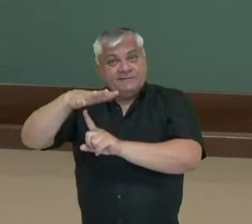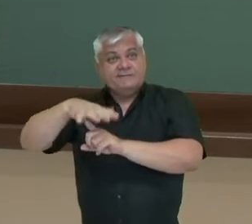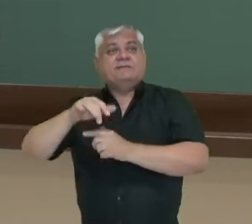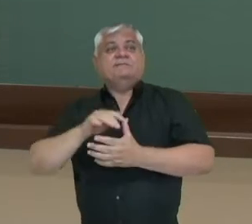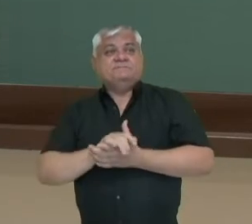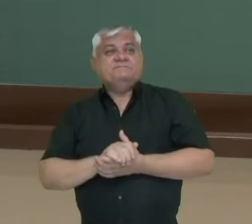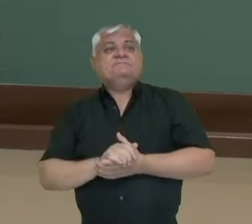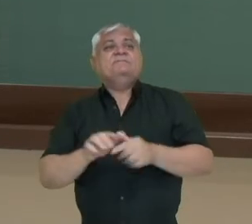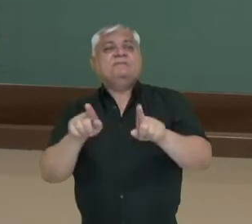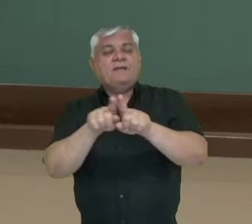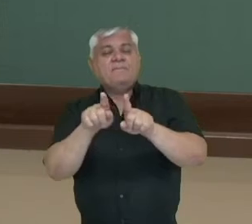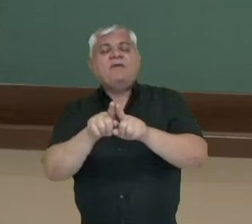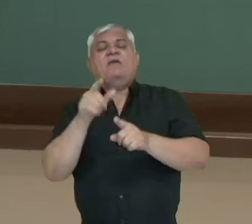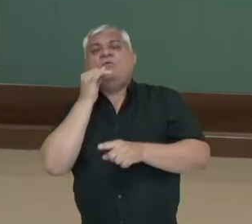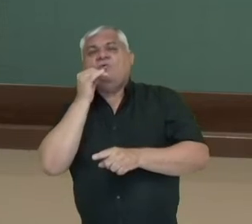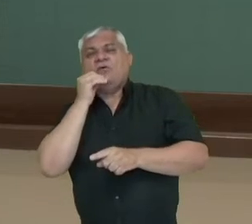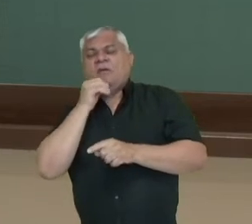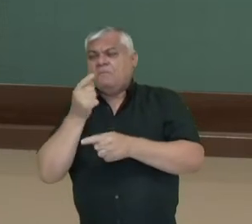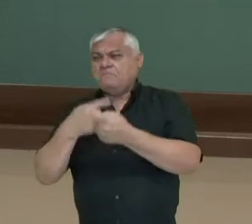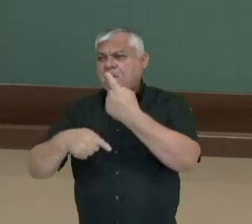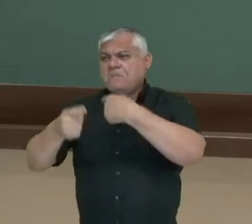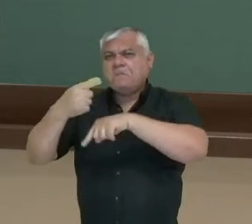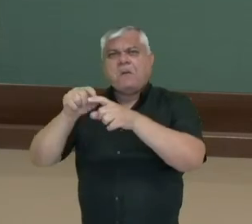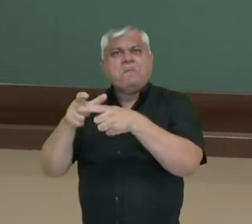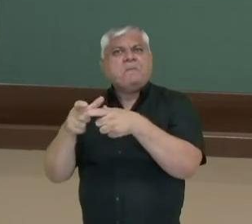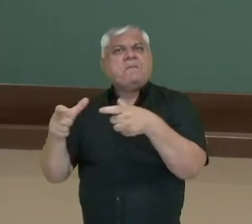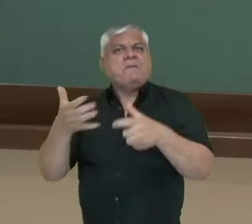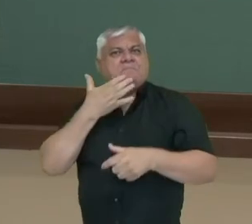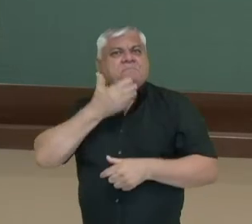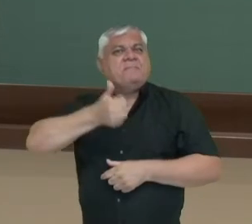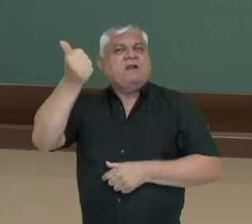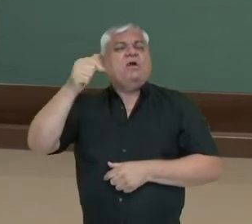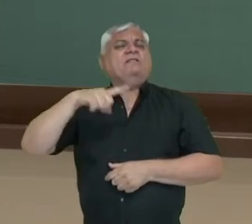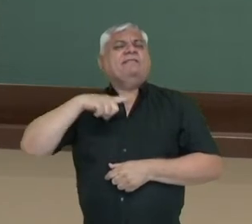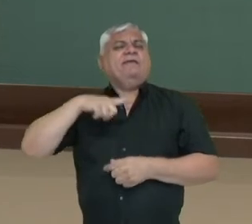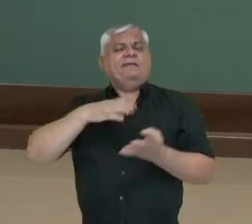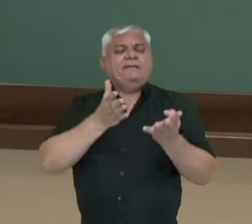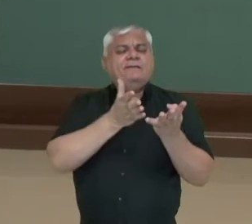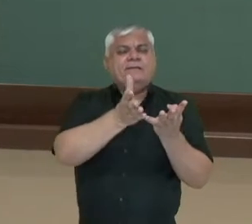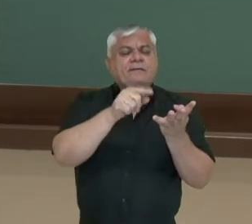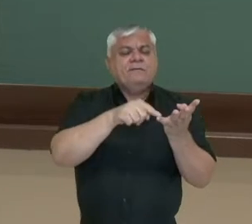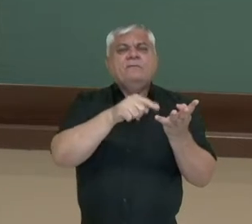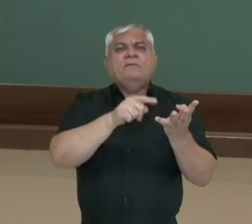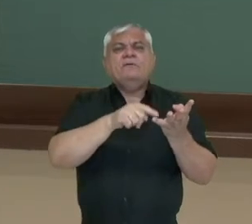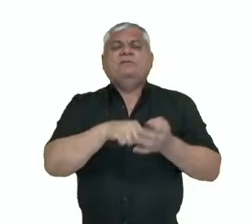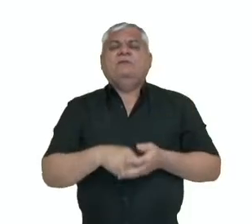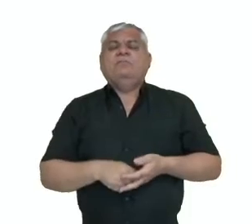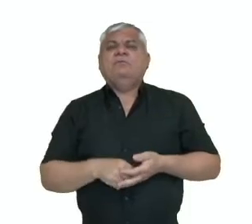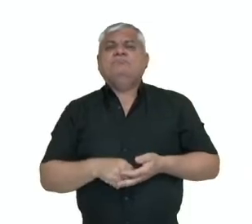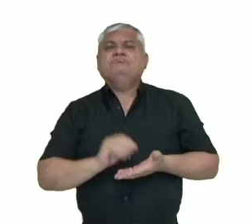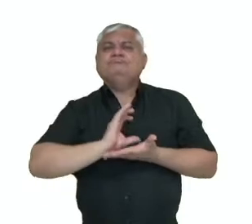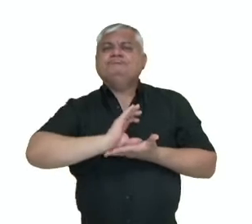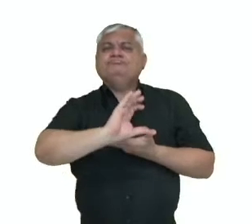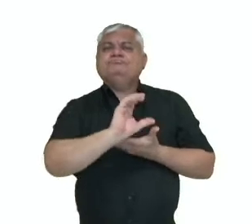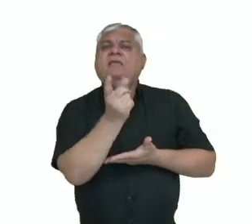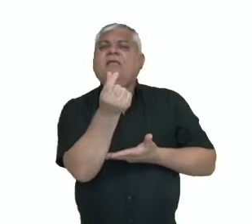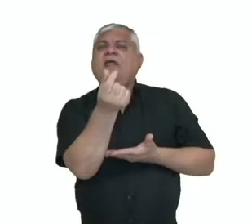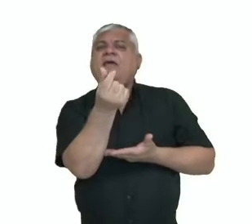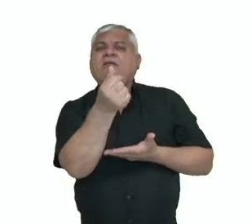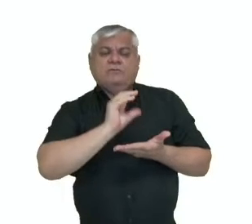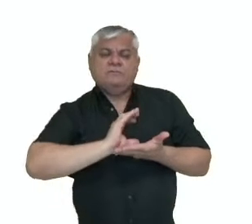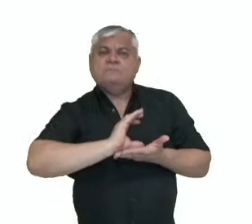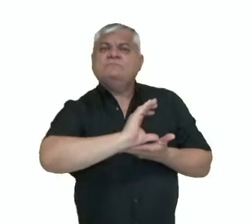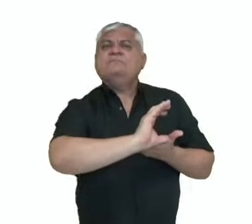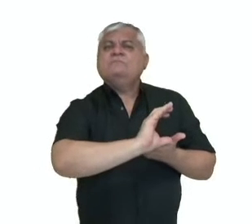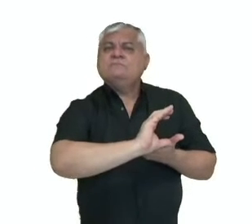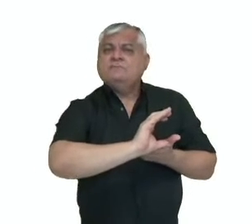né, que unem força para melhorar, mas nós podemos ter outras áreas, como de crédito, que isso está se tornando muito comum hoje